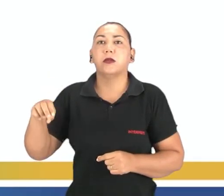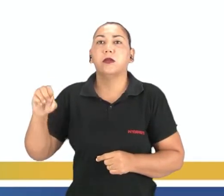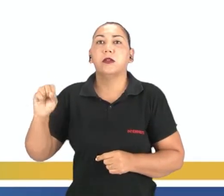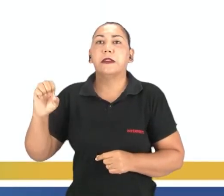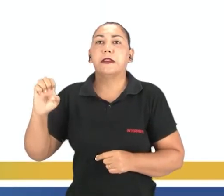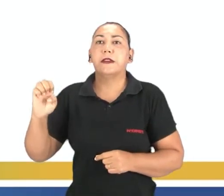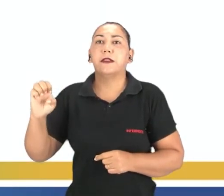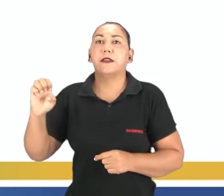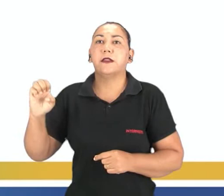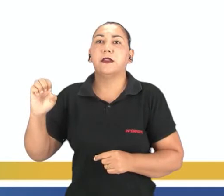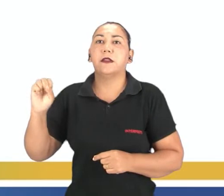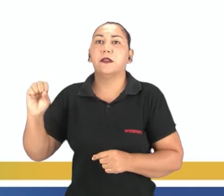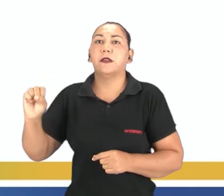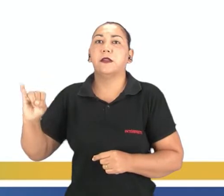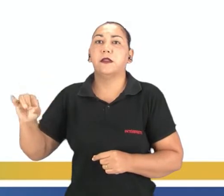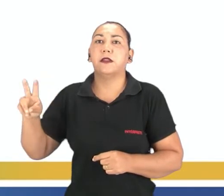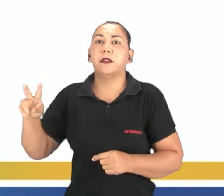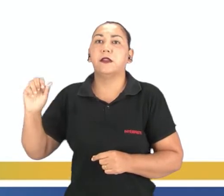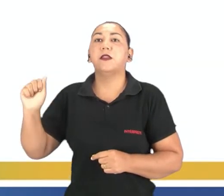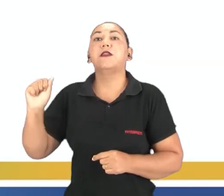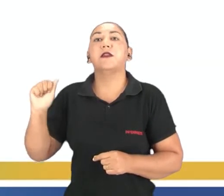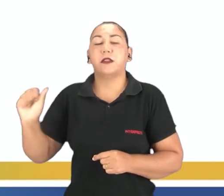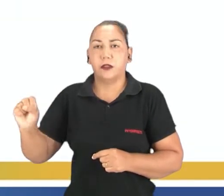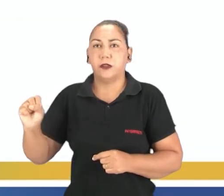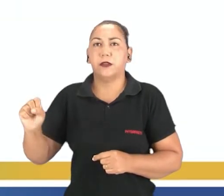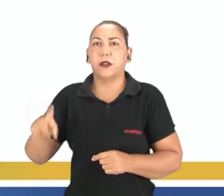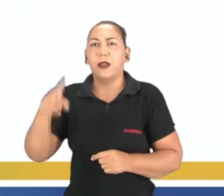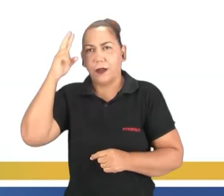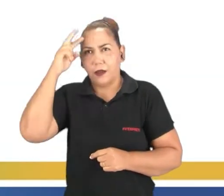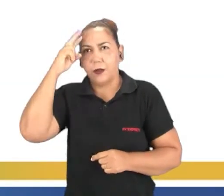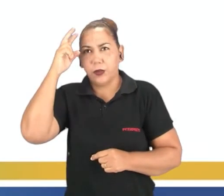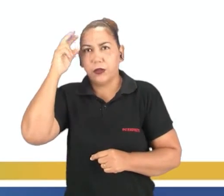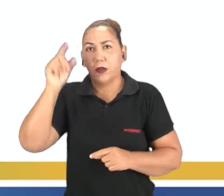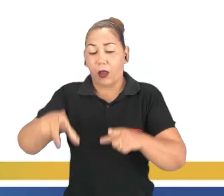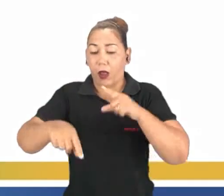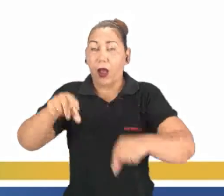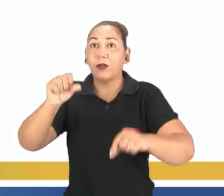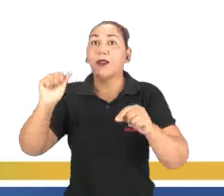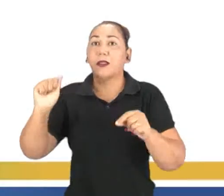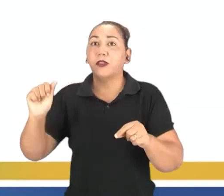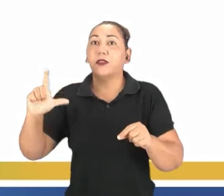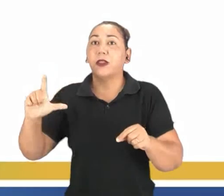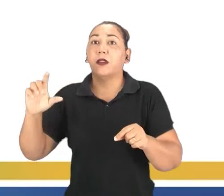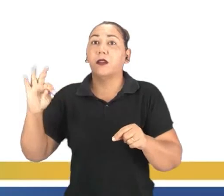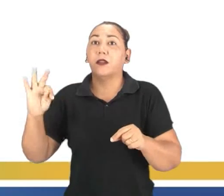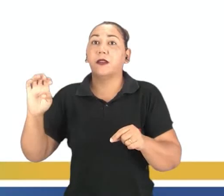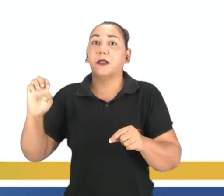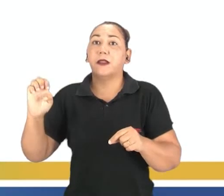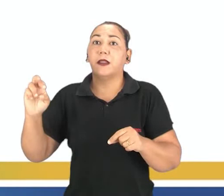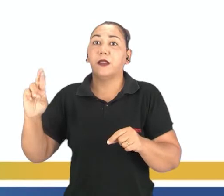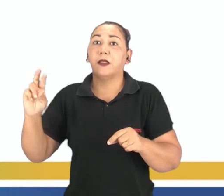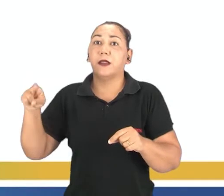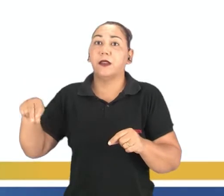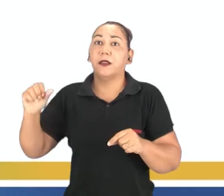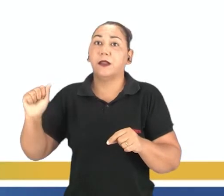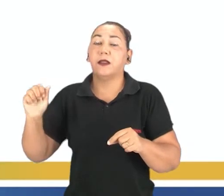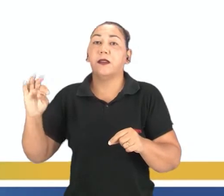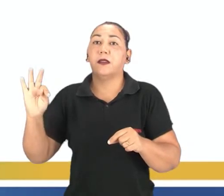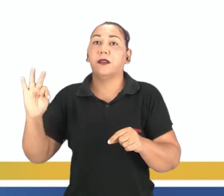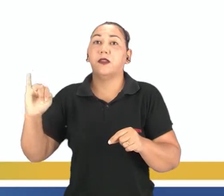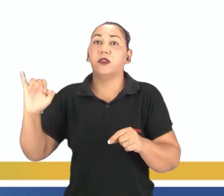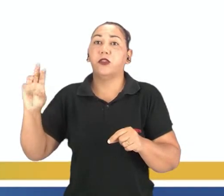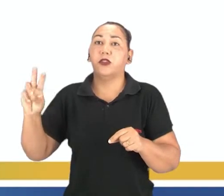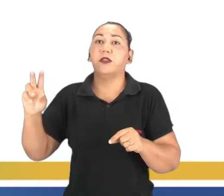alternativa, da ideia de alternativa mesmo, de escolha, né? A segunda, concessiva, de conceder, de concessão. Letra